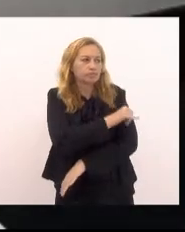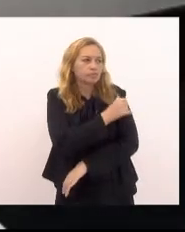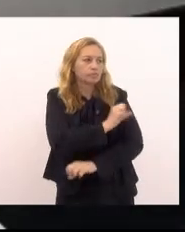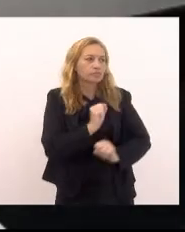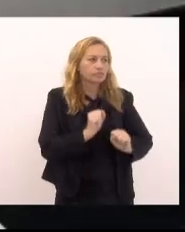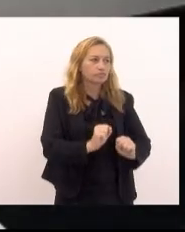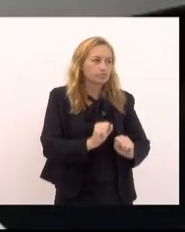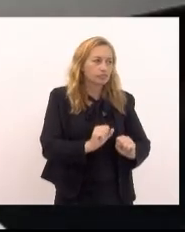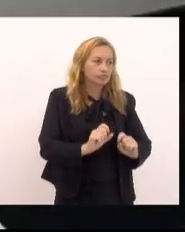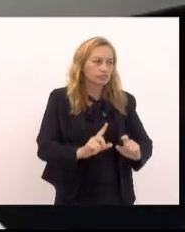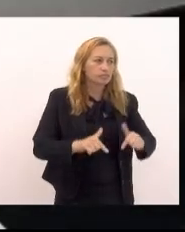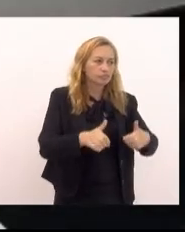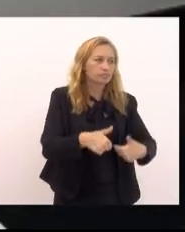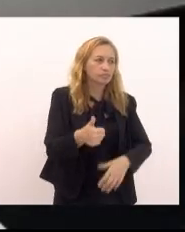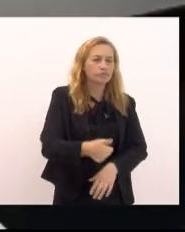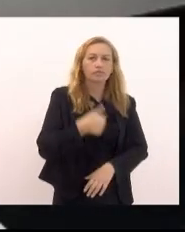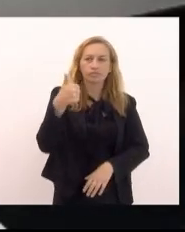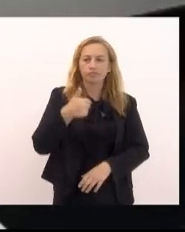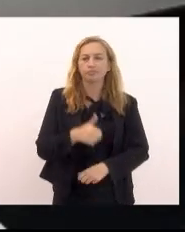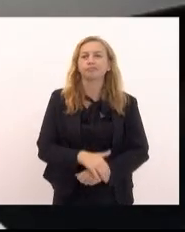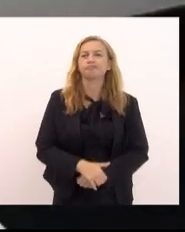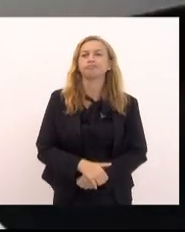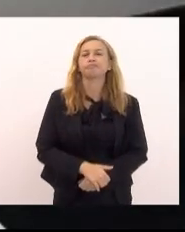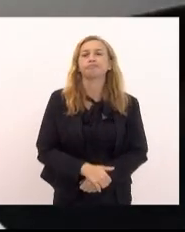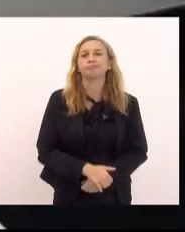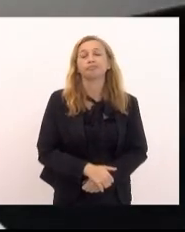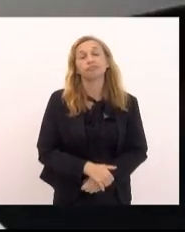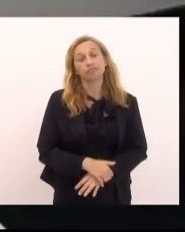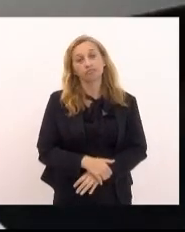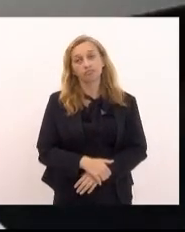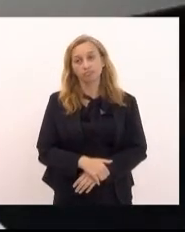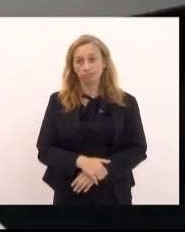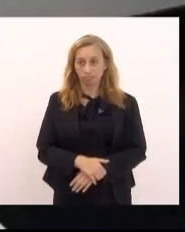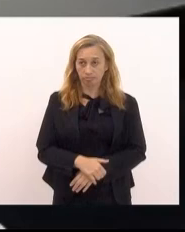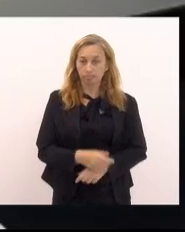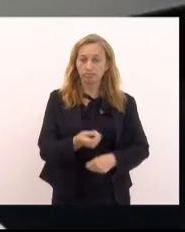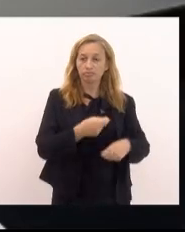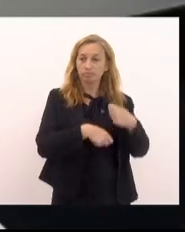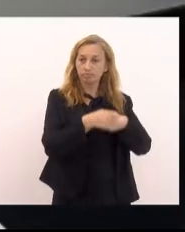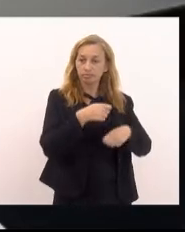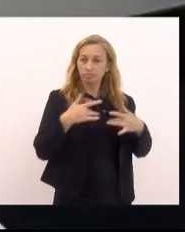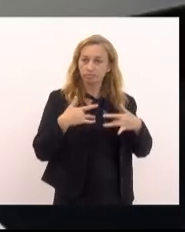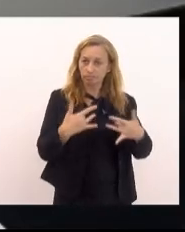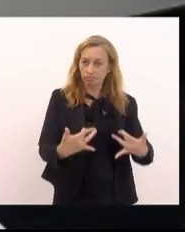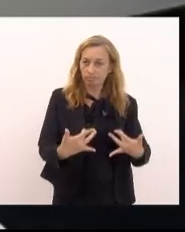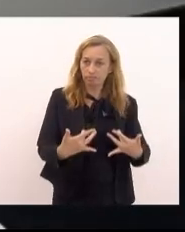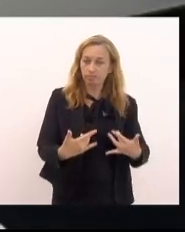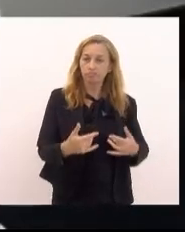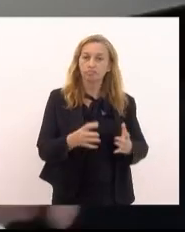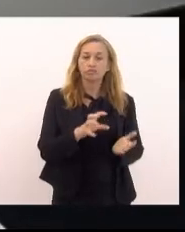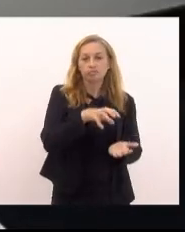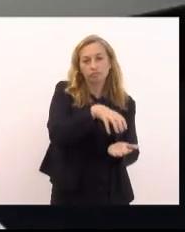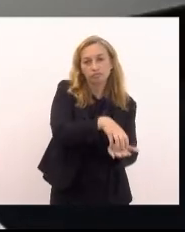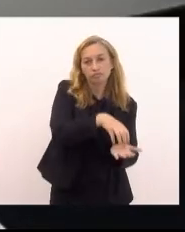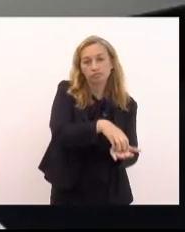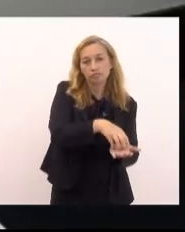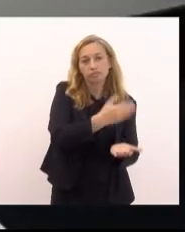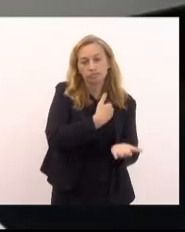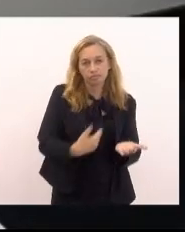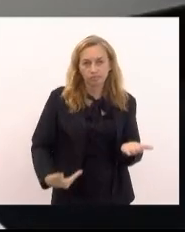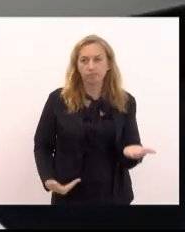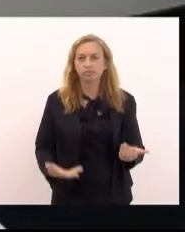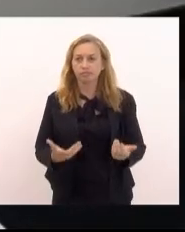que me parece o mais adequado, né? Seja no campo da economia solidária, que ele possa ser um centro público